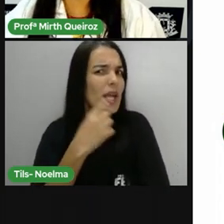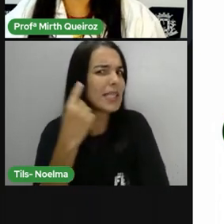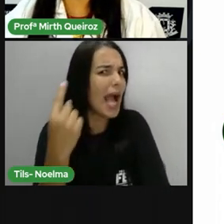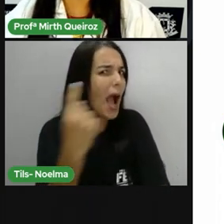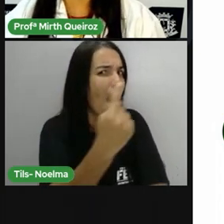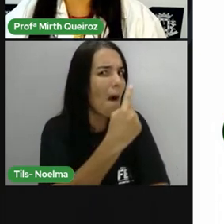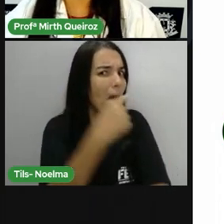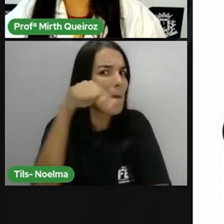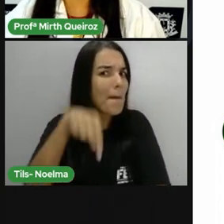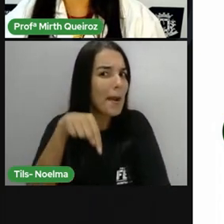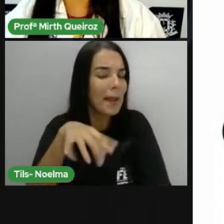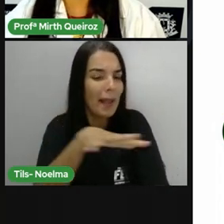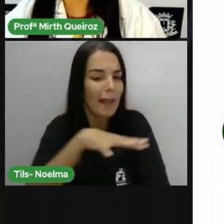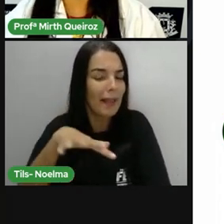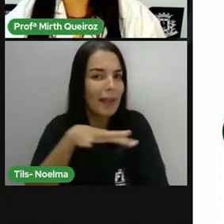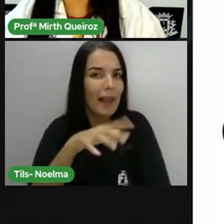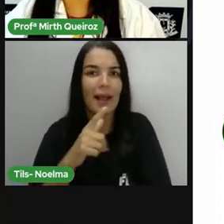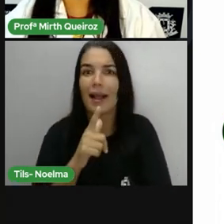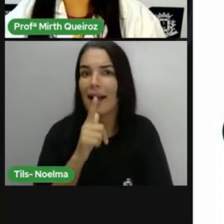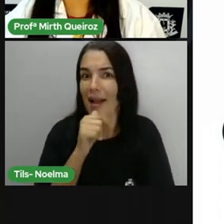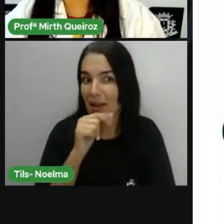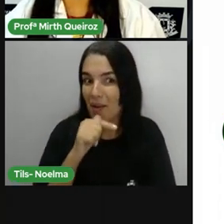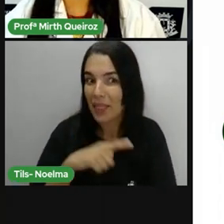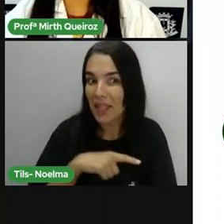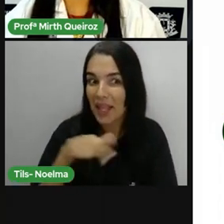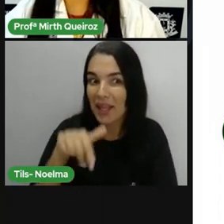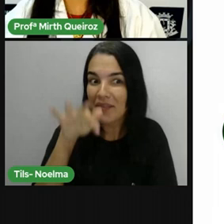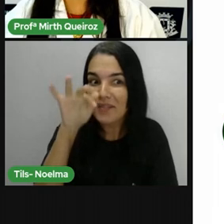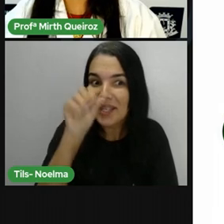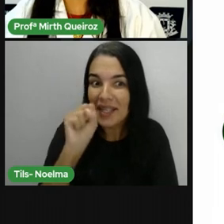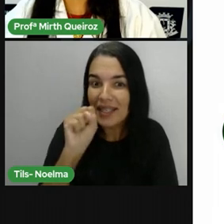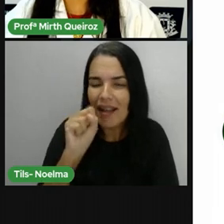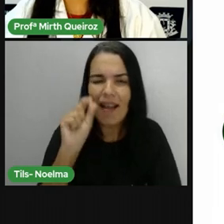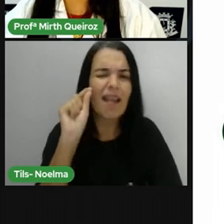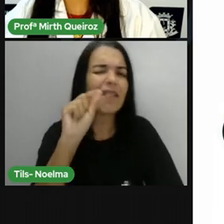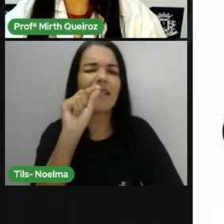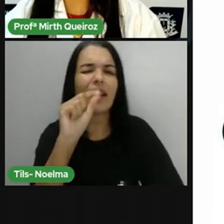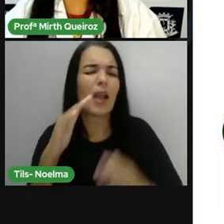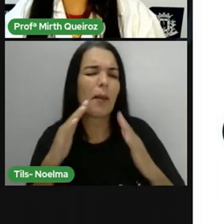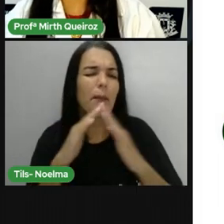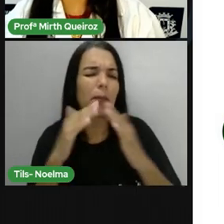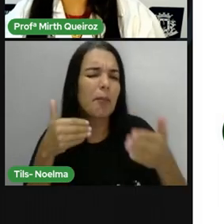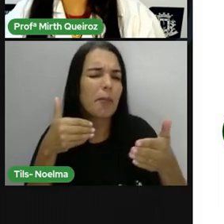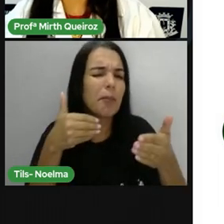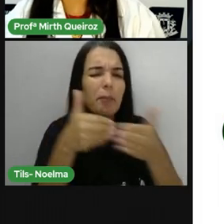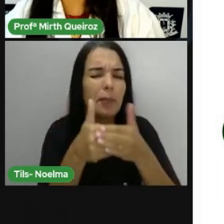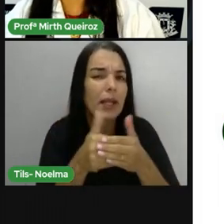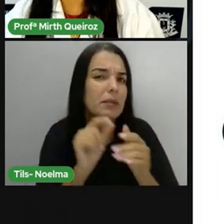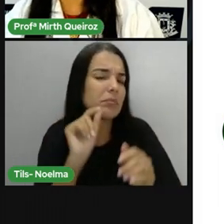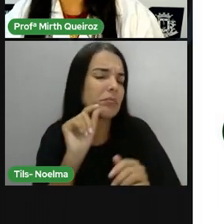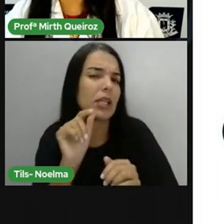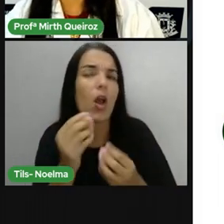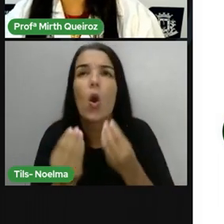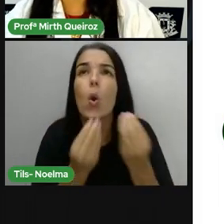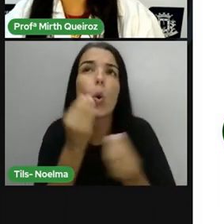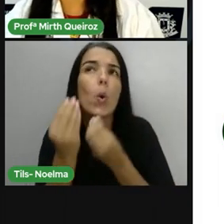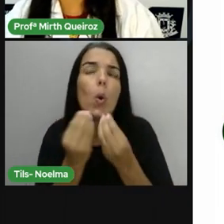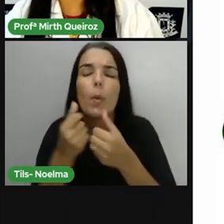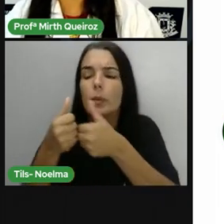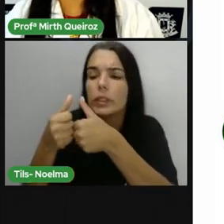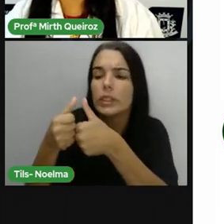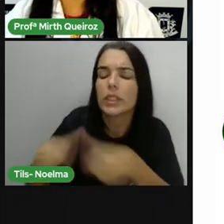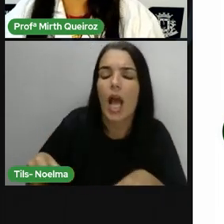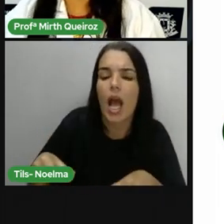alguma lagoa aí em Feira de Santana, aqui em Feira de Santana? Quem mora próximo aí de uma lagoa? Como é que está a situação